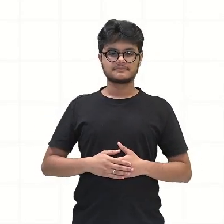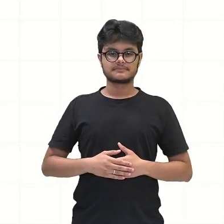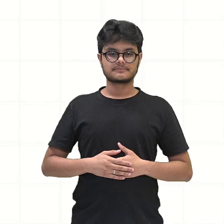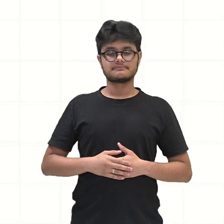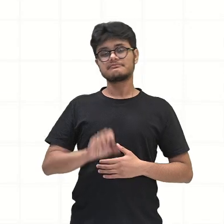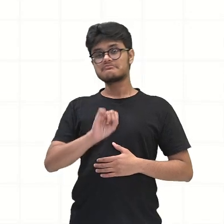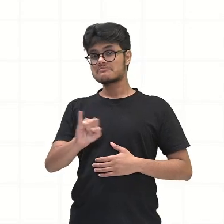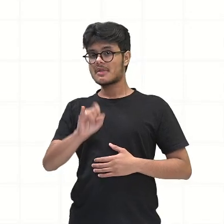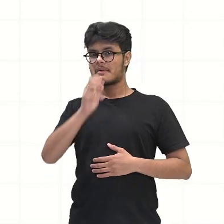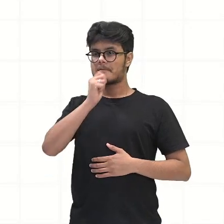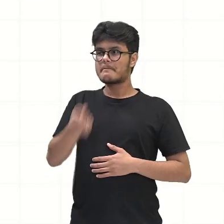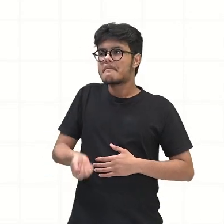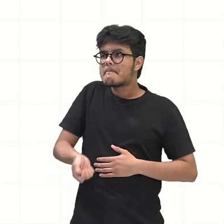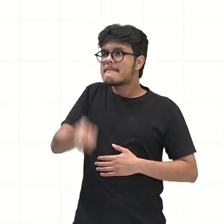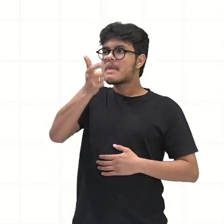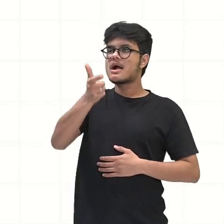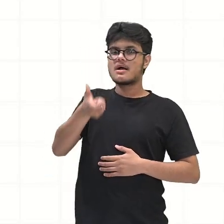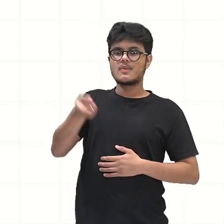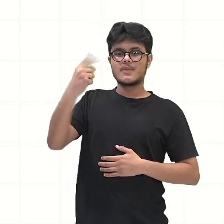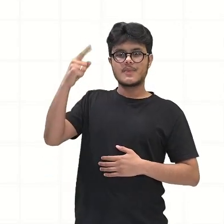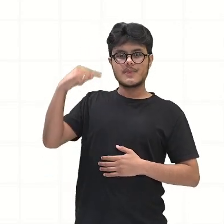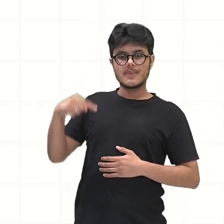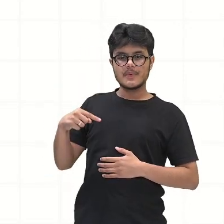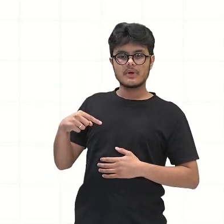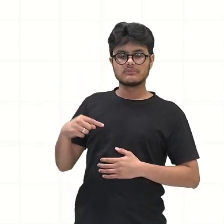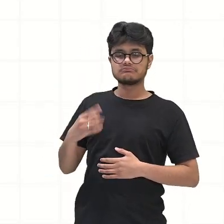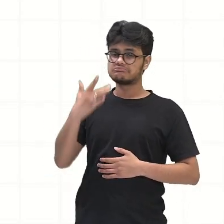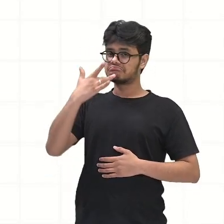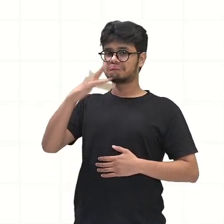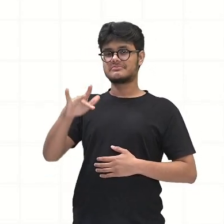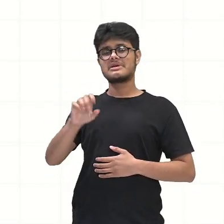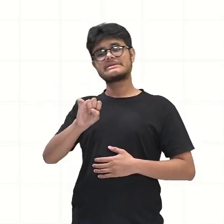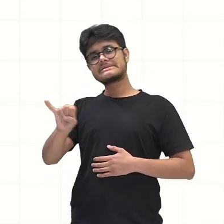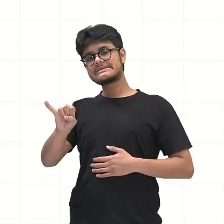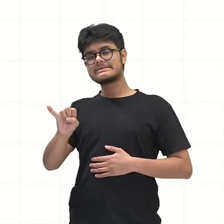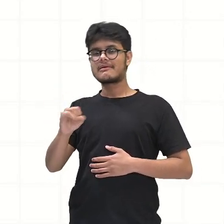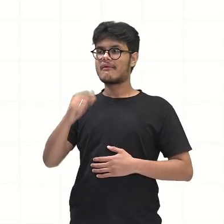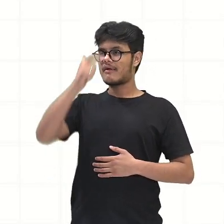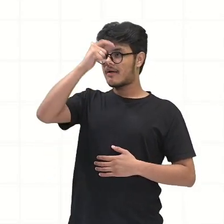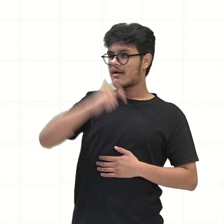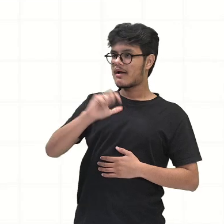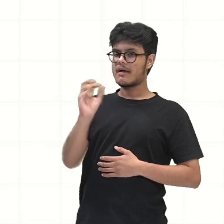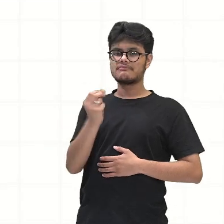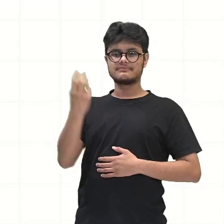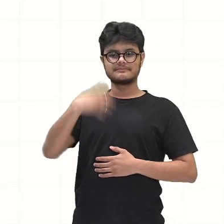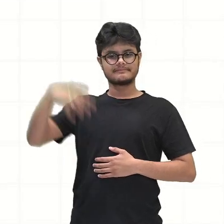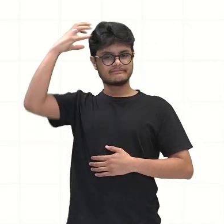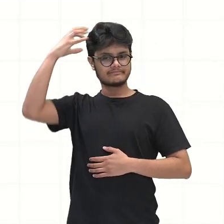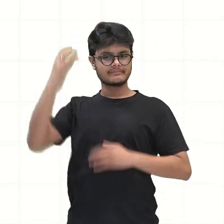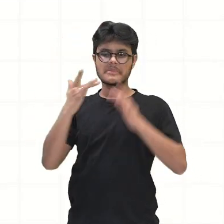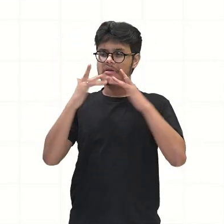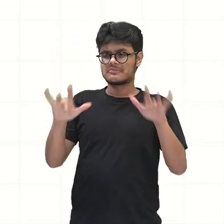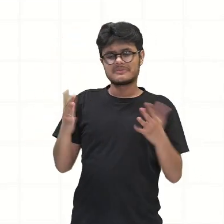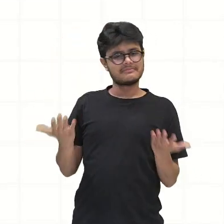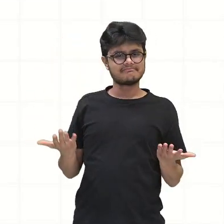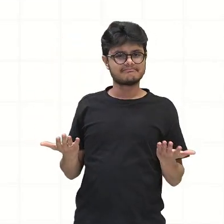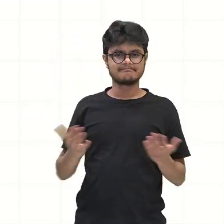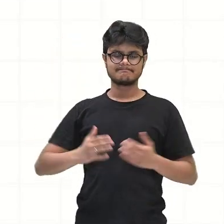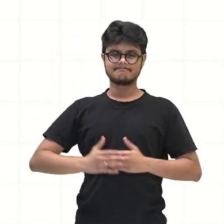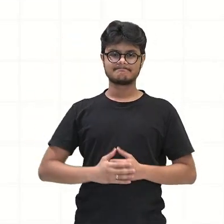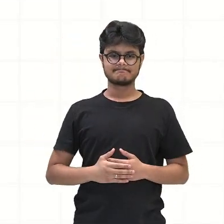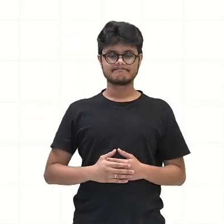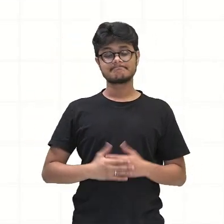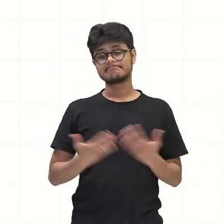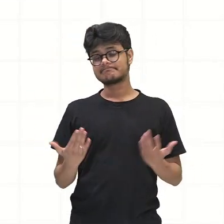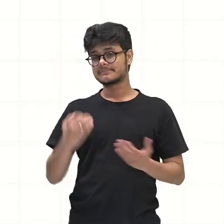Se você lançar uma moeda, você não pode afirmar com certeza se vai cair cara ou coroa, né?